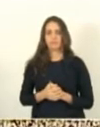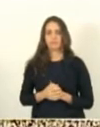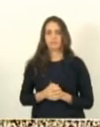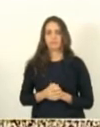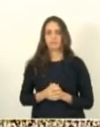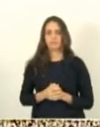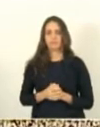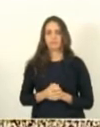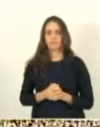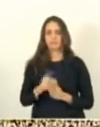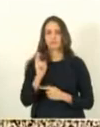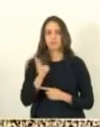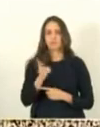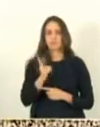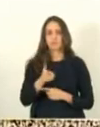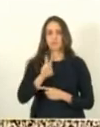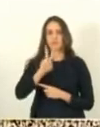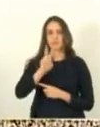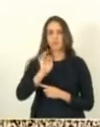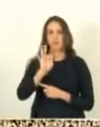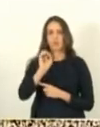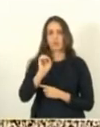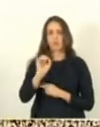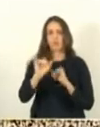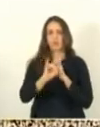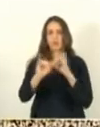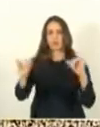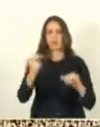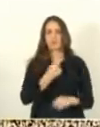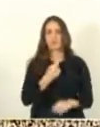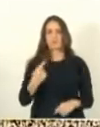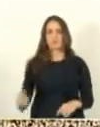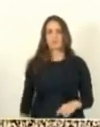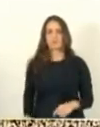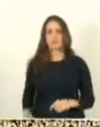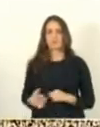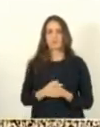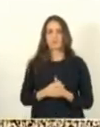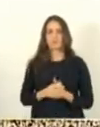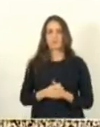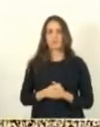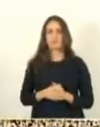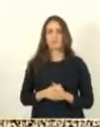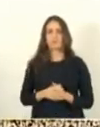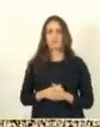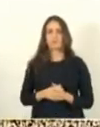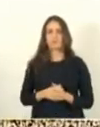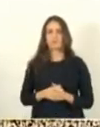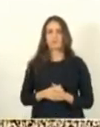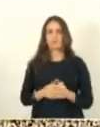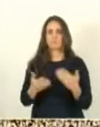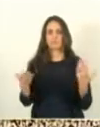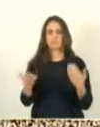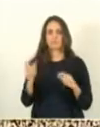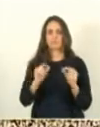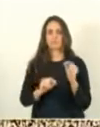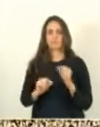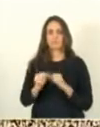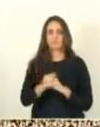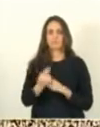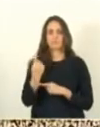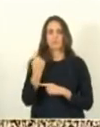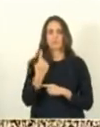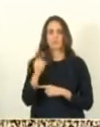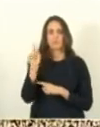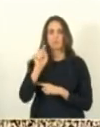Fica nesse caso mantido o veto, comunique-se ao governador. Agora item 4. Passamos então ao